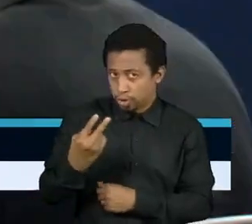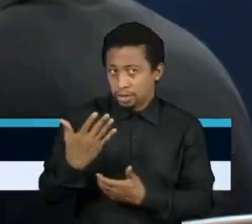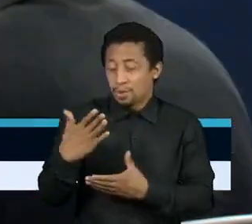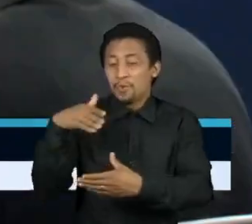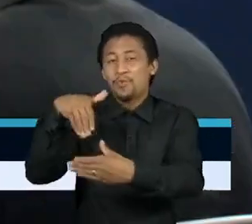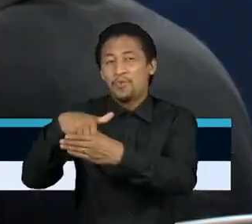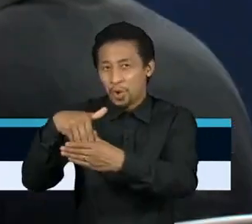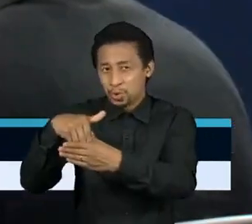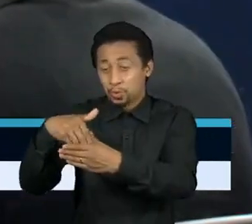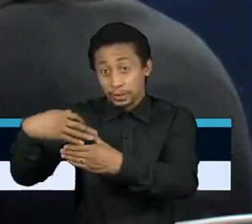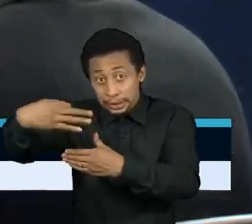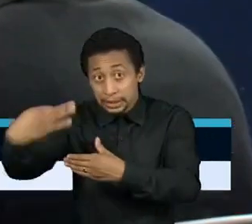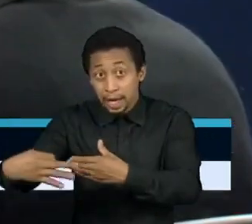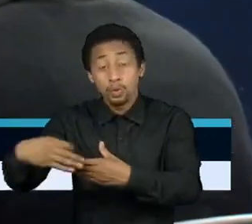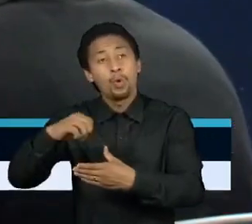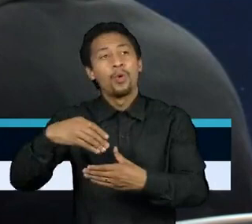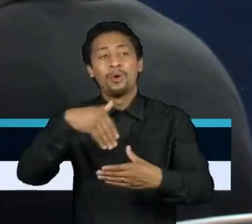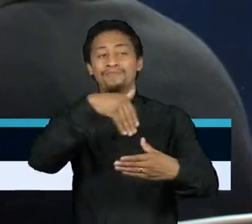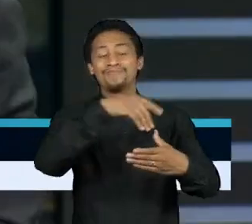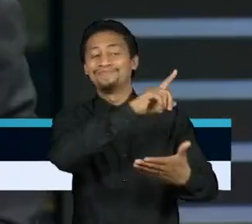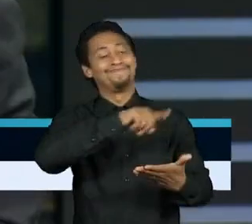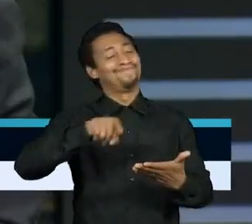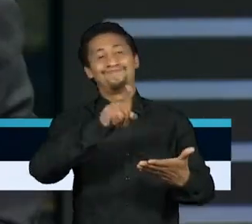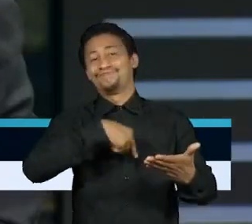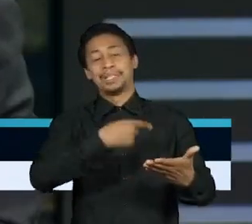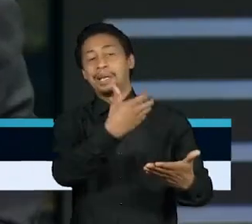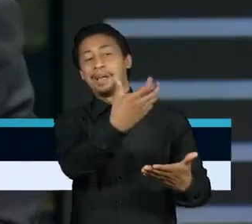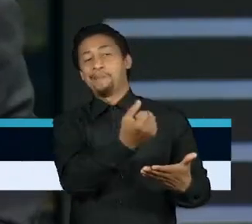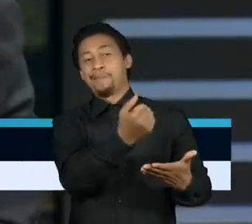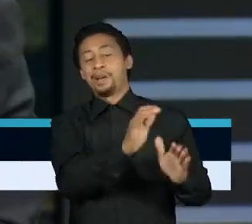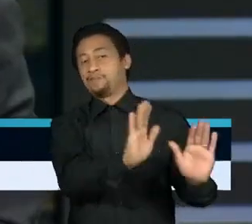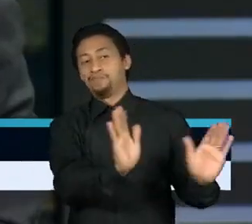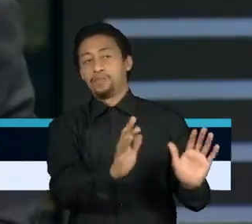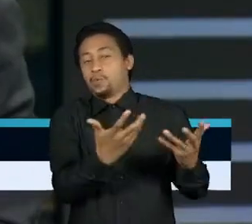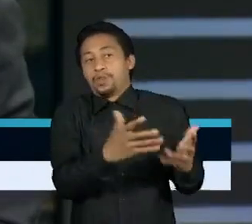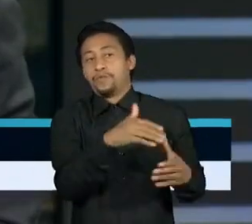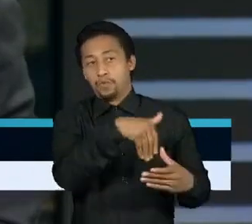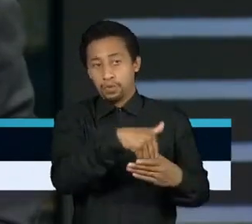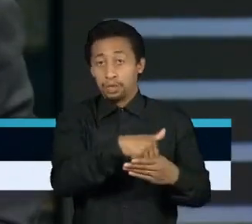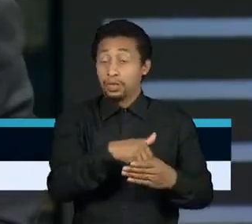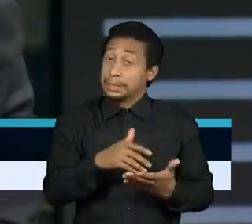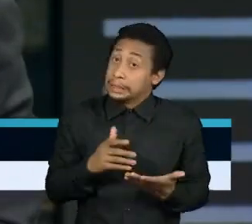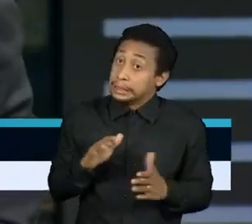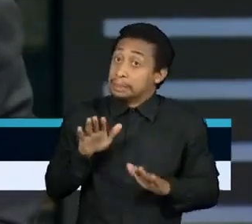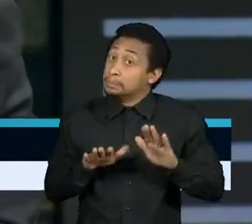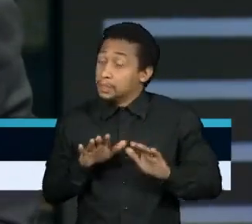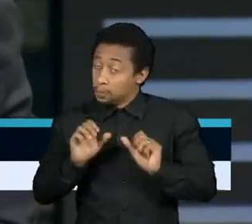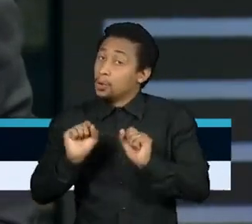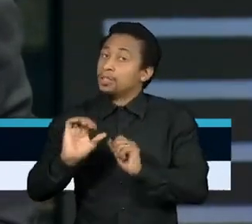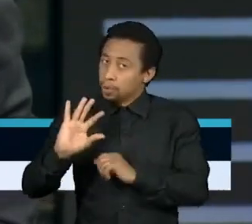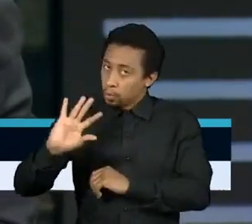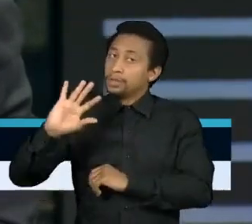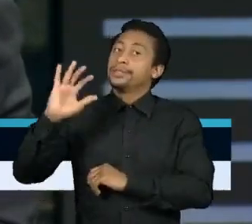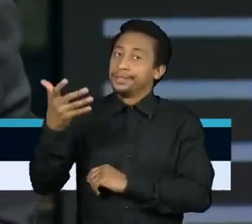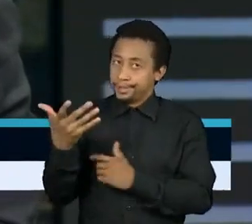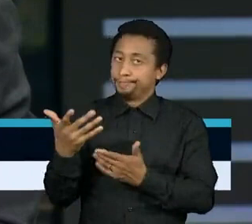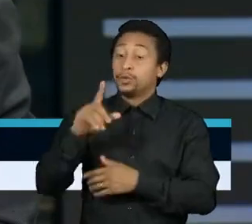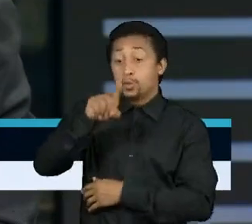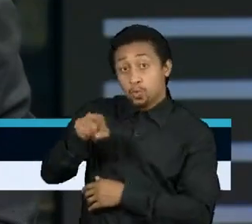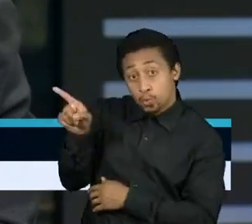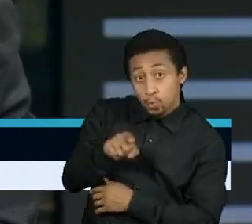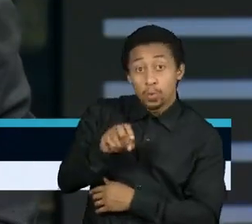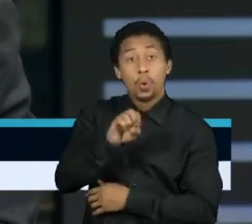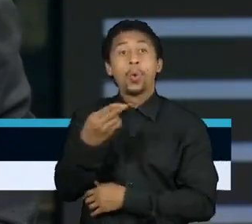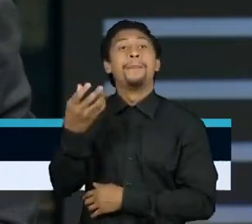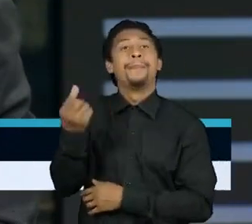ou do voto nulo? Vai crescer, dependendo da situação, pode crescer o voto nulo e branco. Eu acho que isso é uma... Tem,